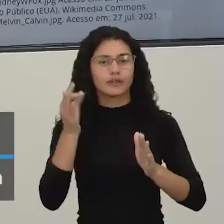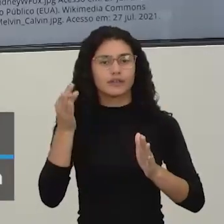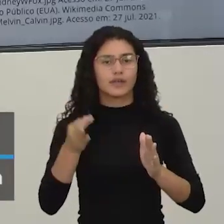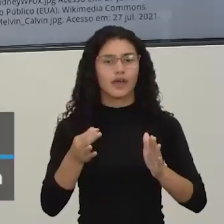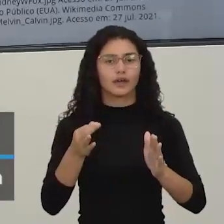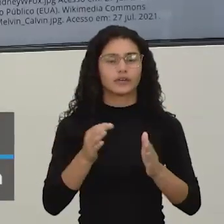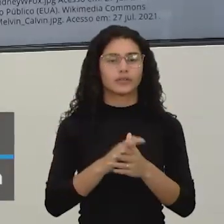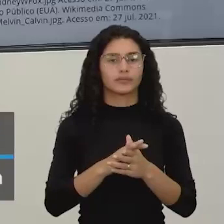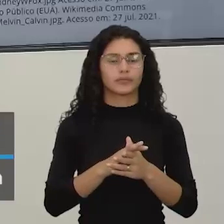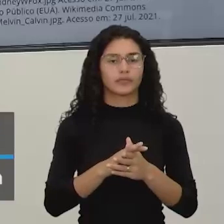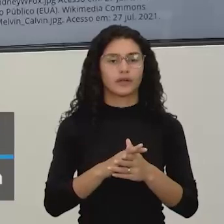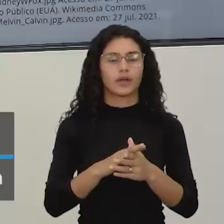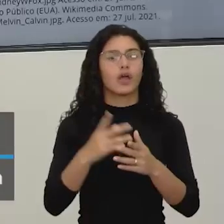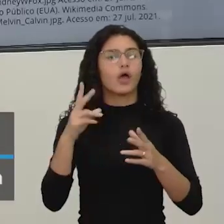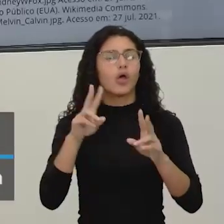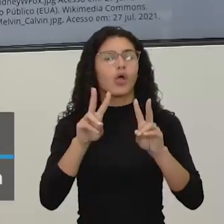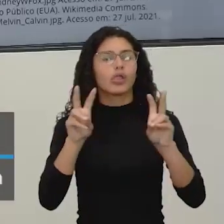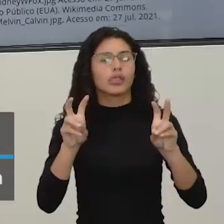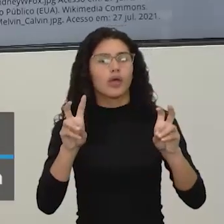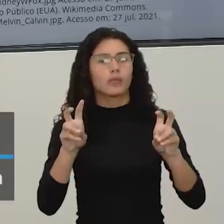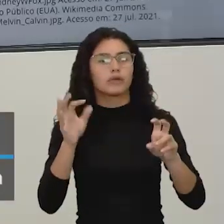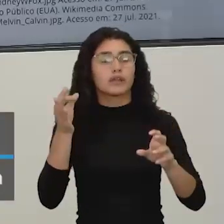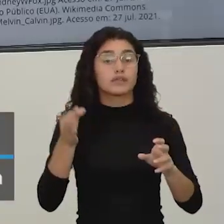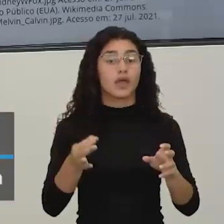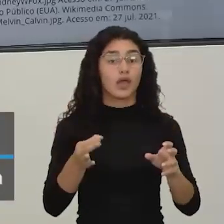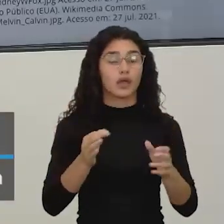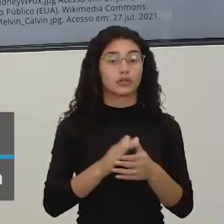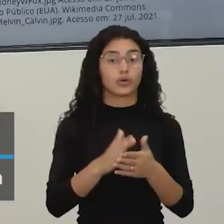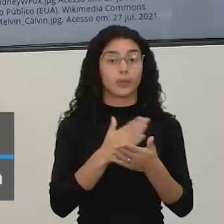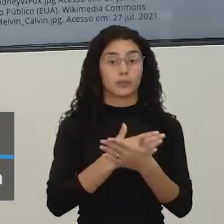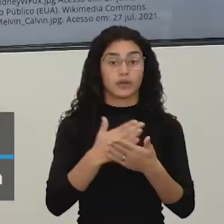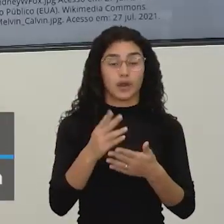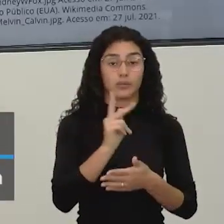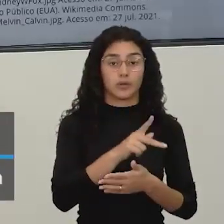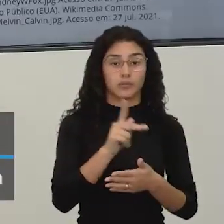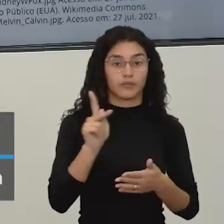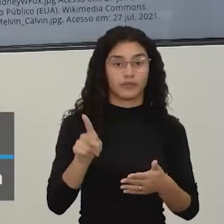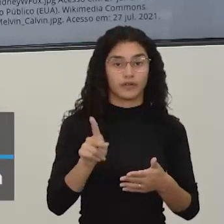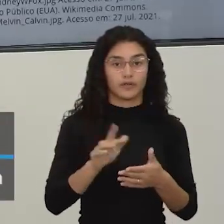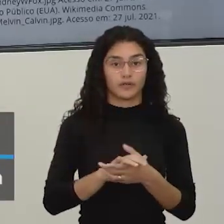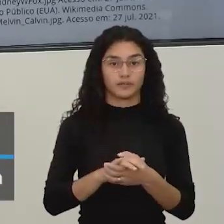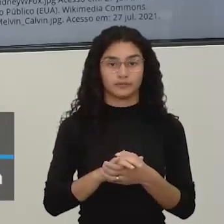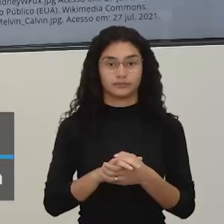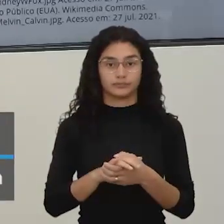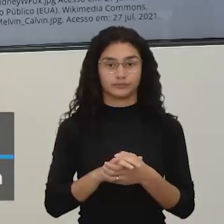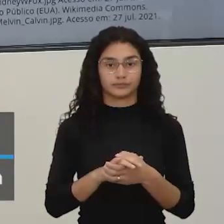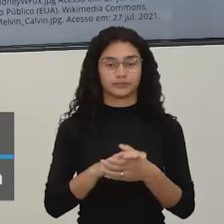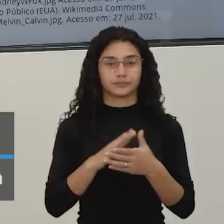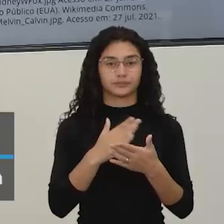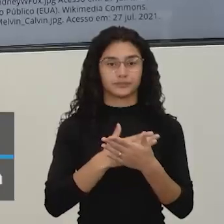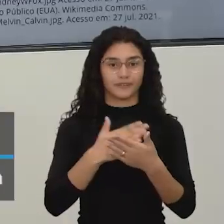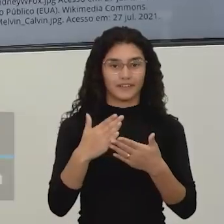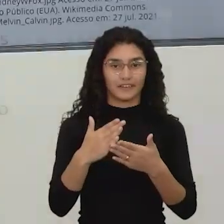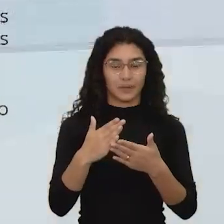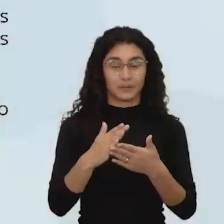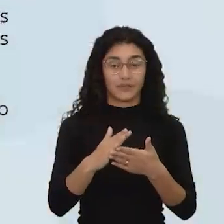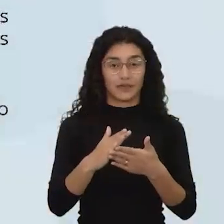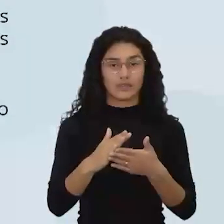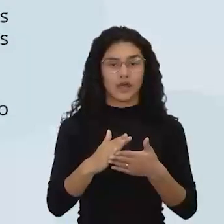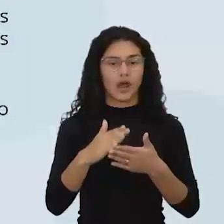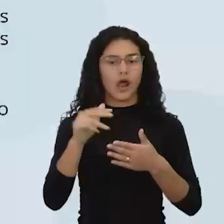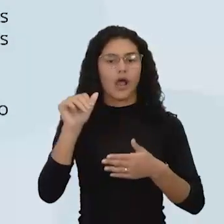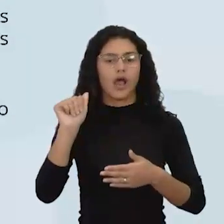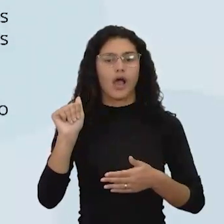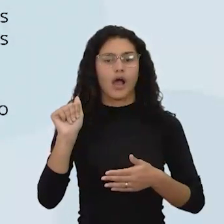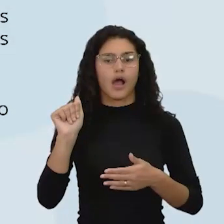endossar ainda mais a teoria heterotrófica que foi levantada pelos professores aí no chat. E aí a gente entra com o Fox e o Calvin.